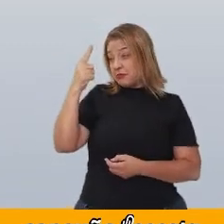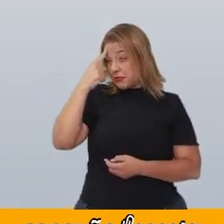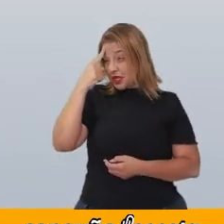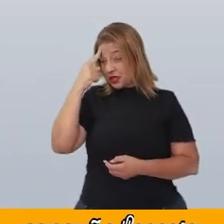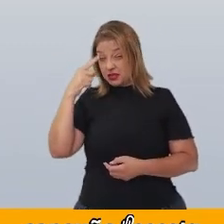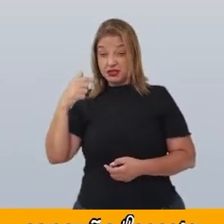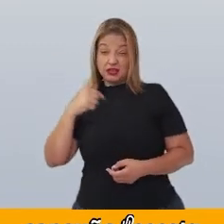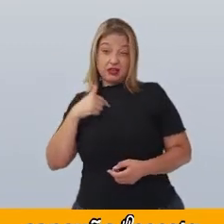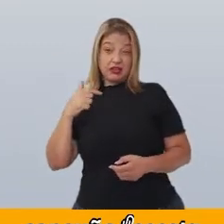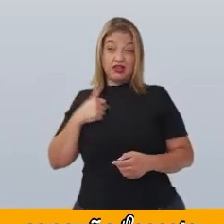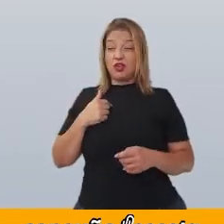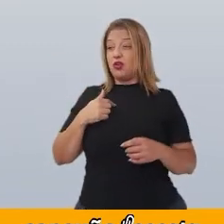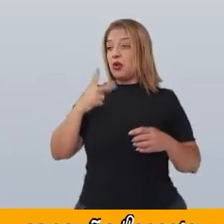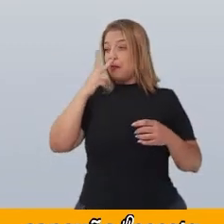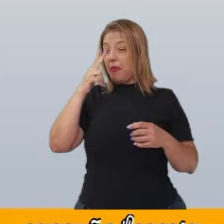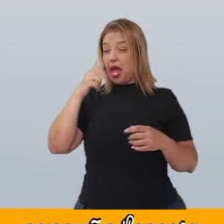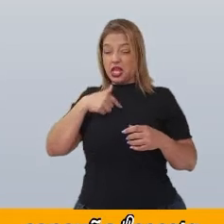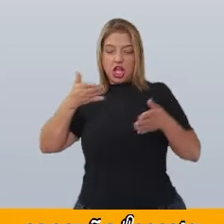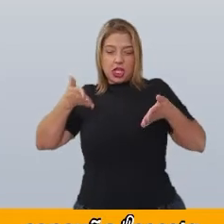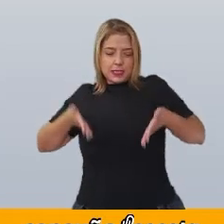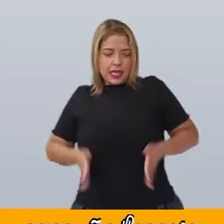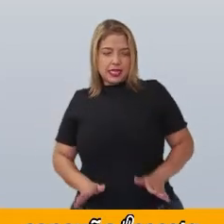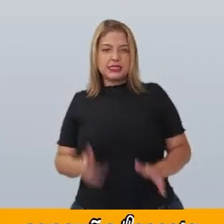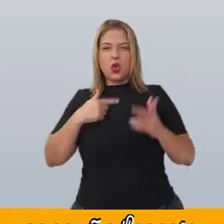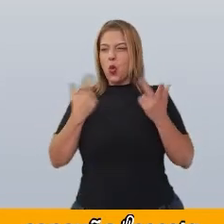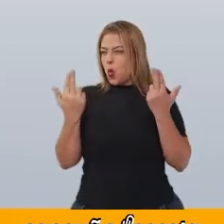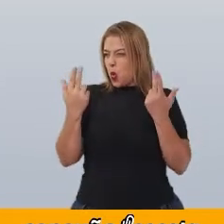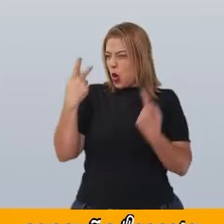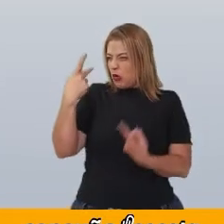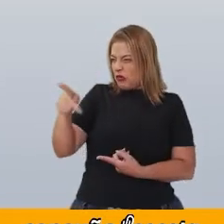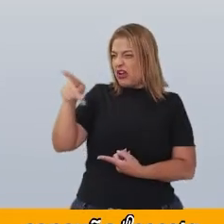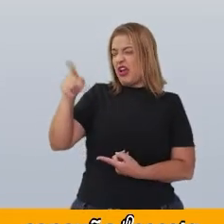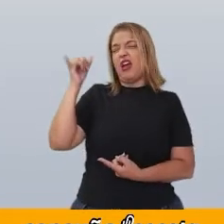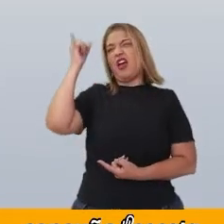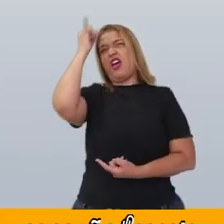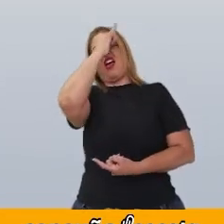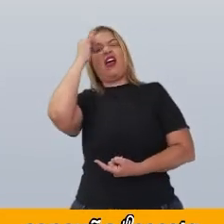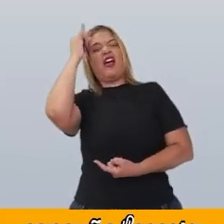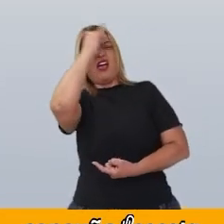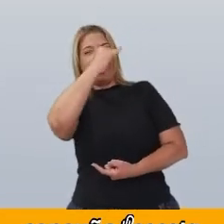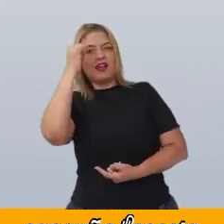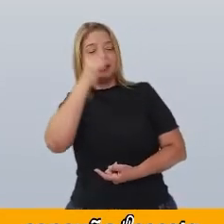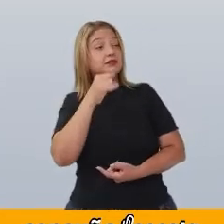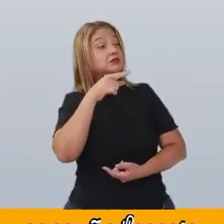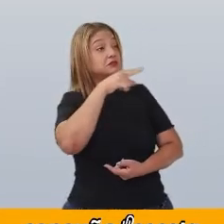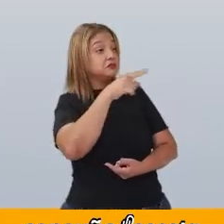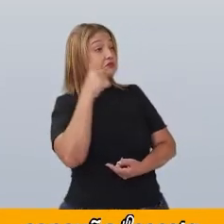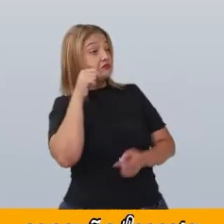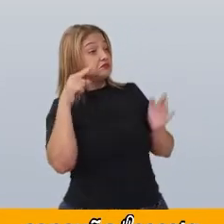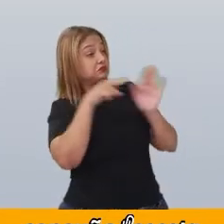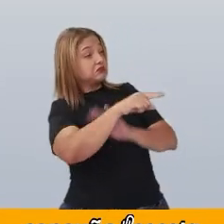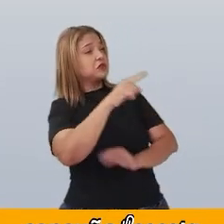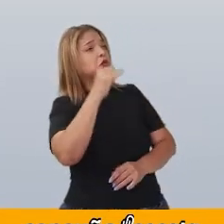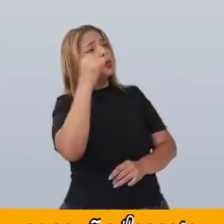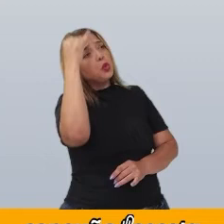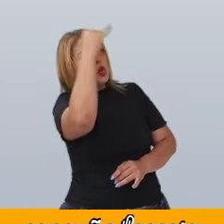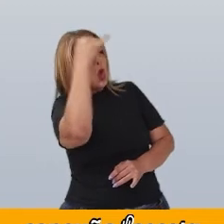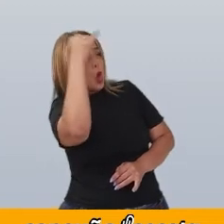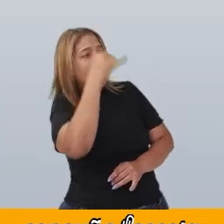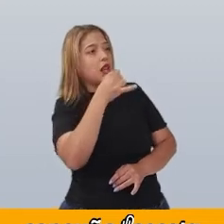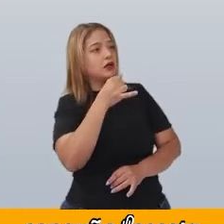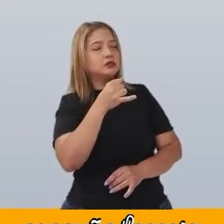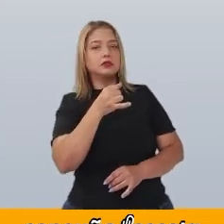para ser um da sua espécie, sua tola? Tola, repetiu Eco, fugindo de